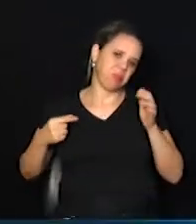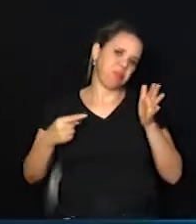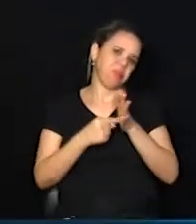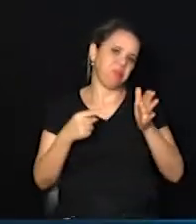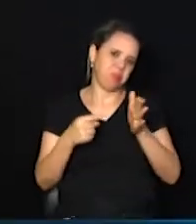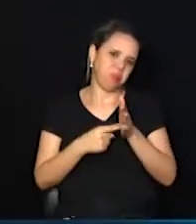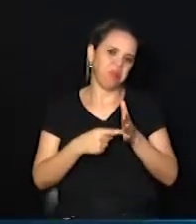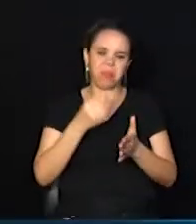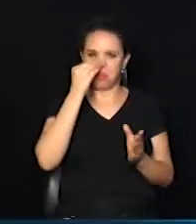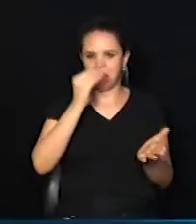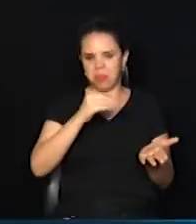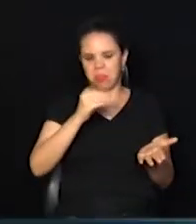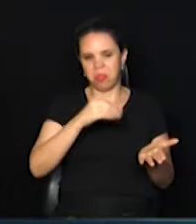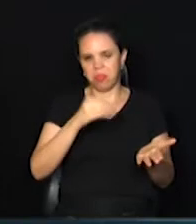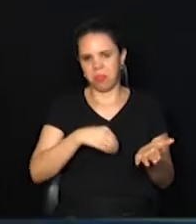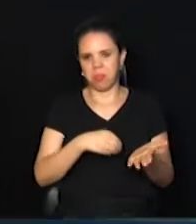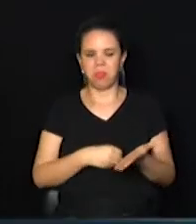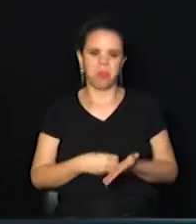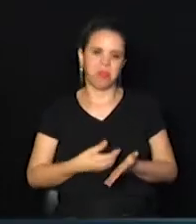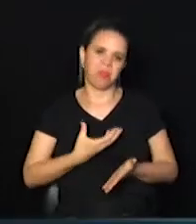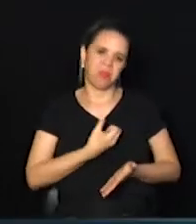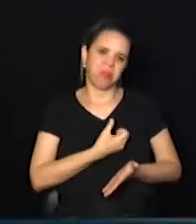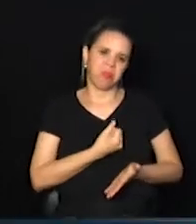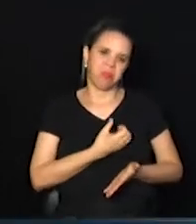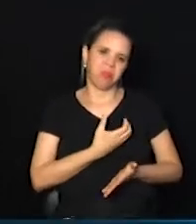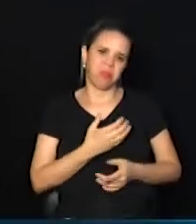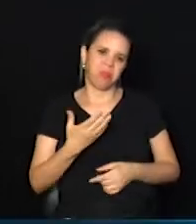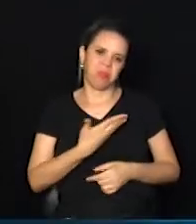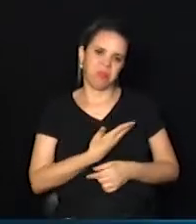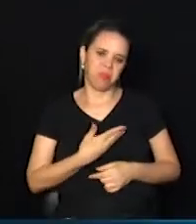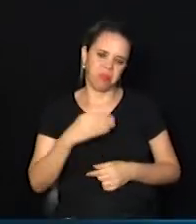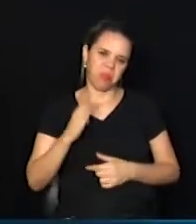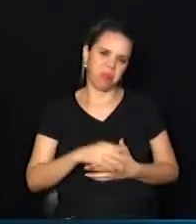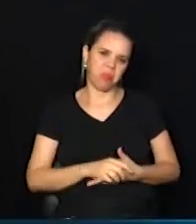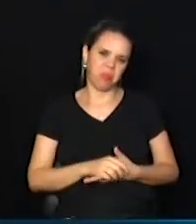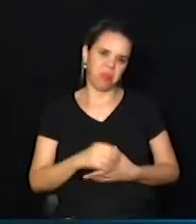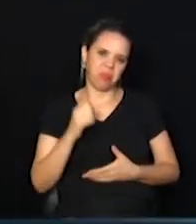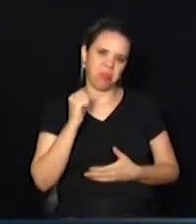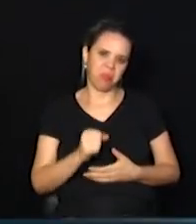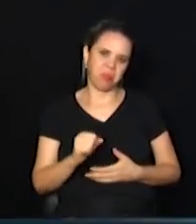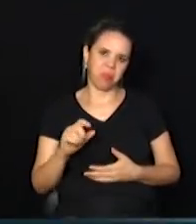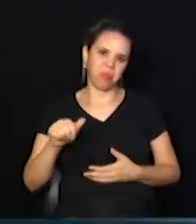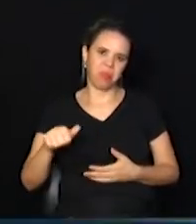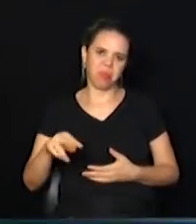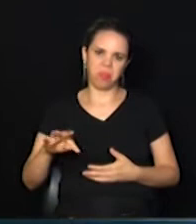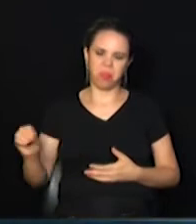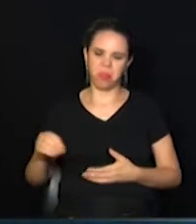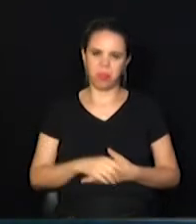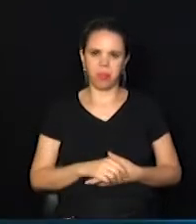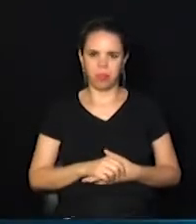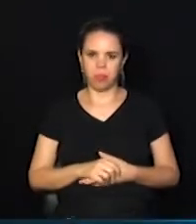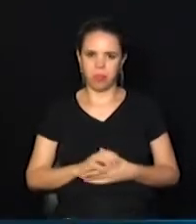uma omissão gritante, uma covardia do Estado brasileiro no caso do assassinato do prefeito Antônio da Costa Santos. Isso ocorreu